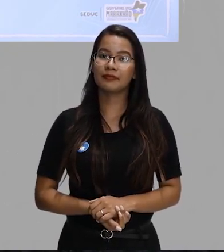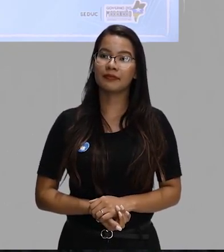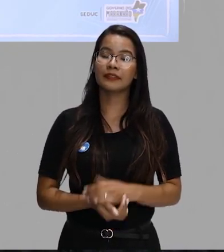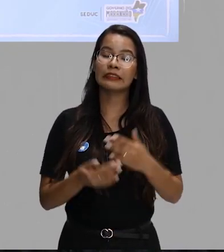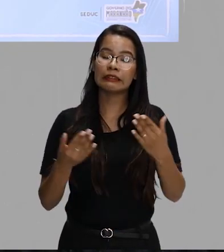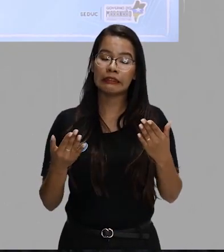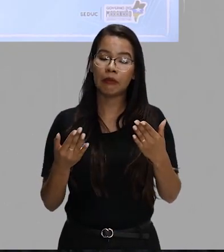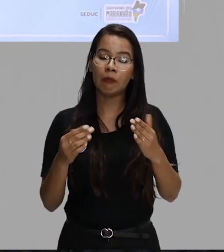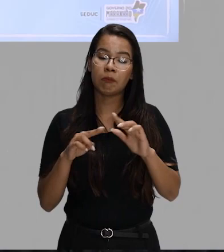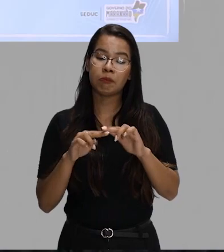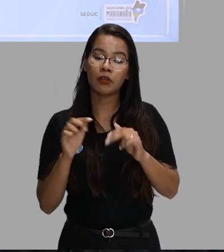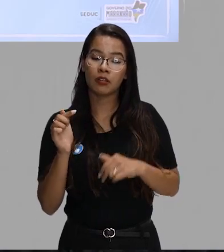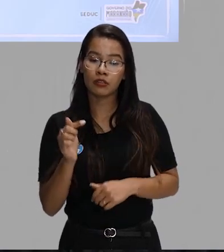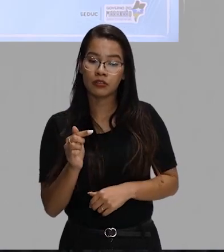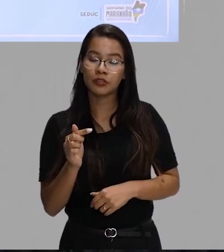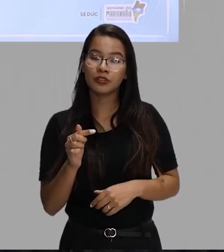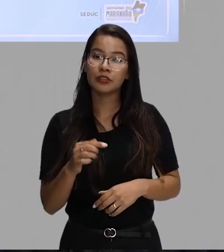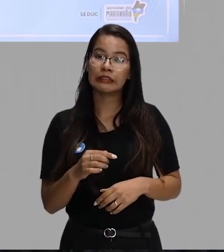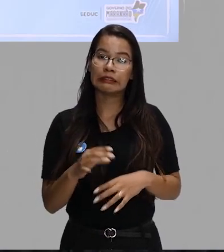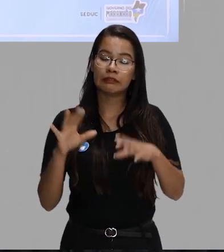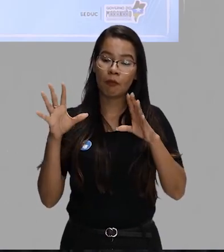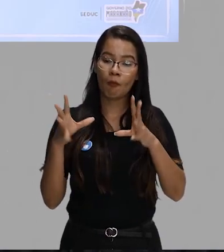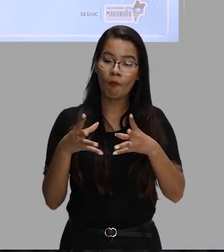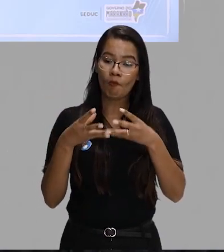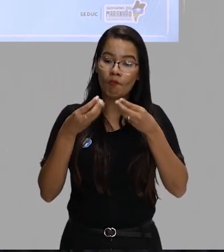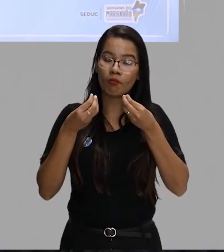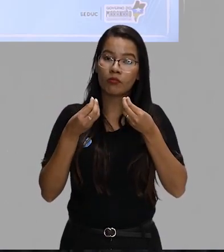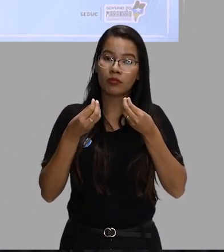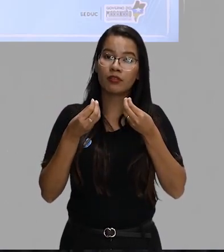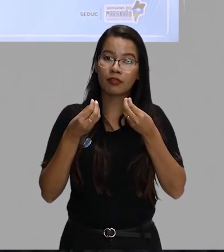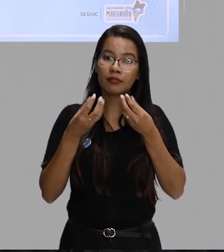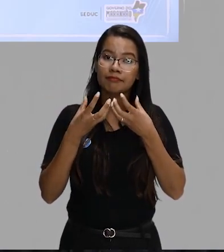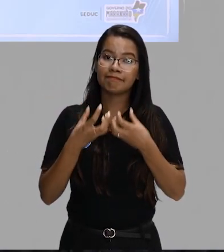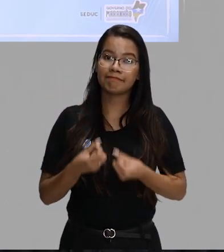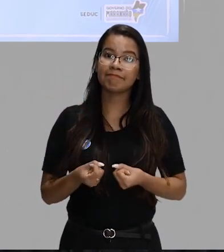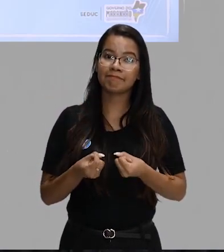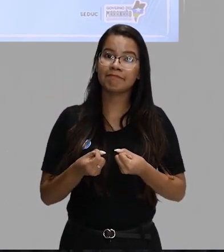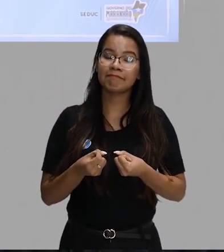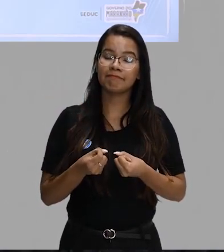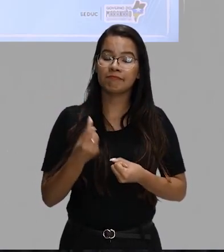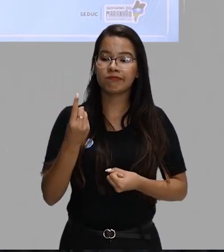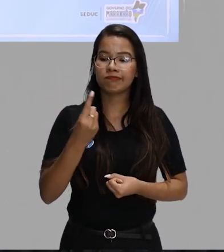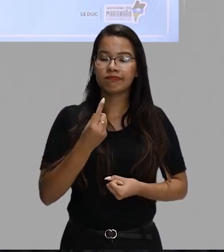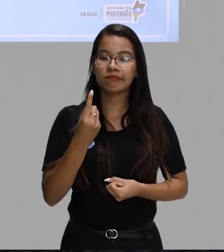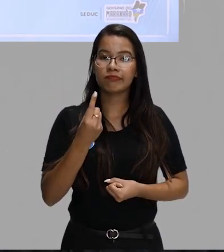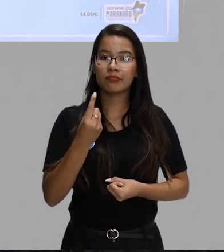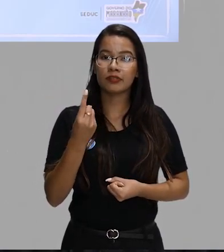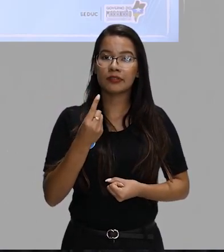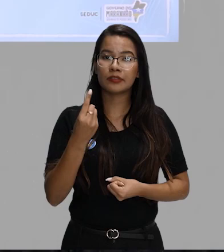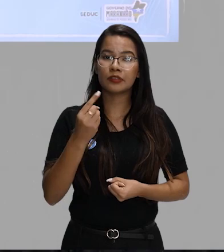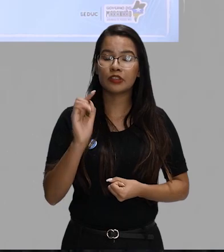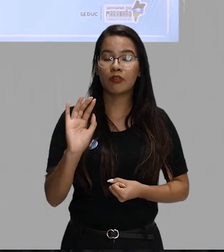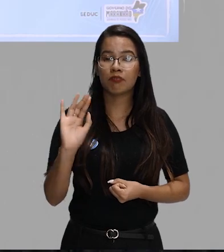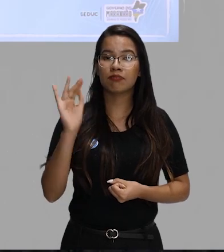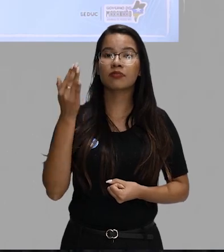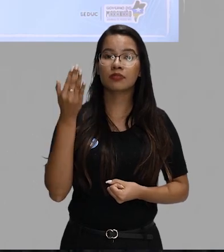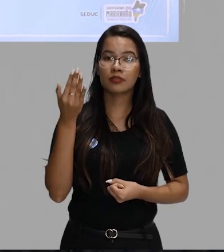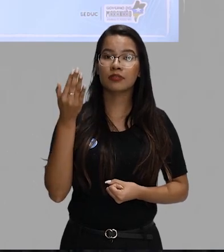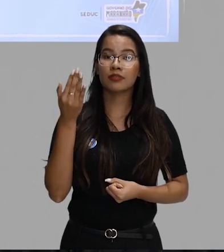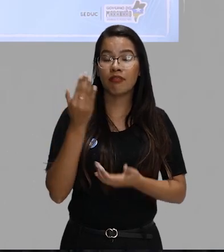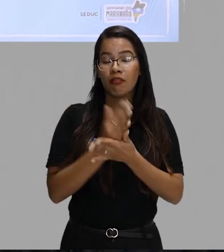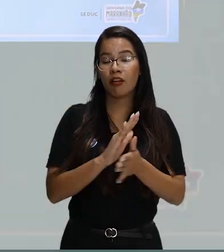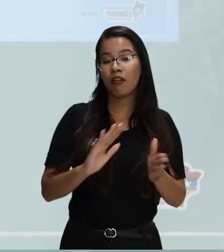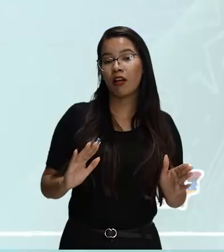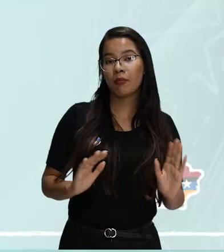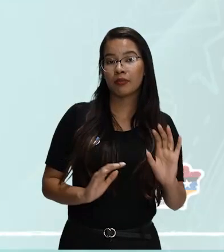por conta disso, por conta da absorção, alguns desses fenômenos, eles acabam